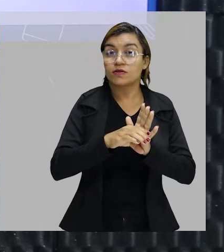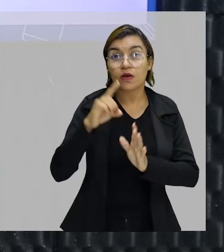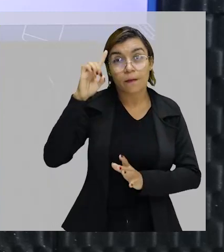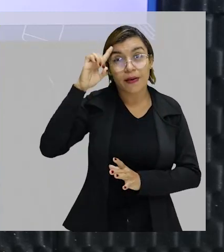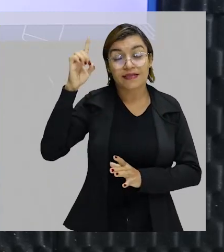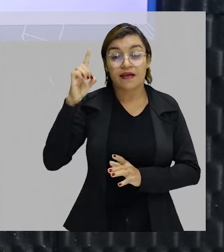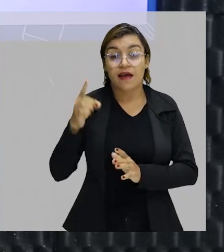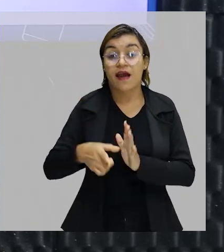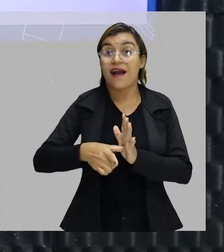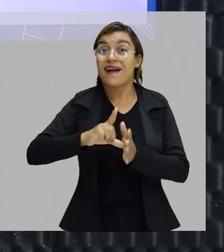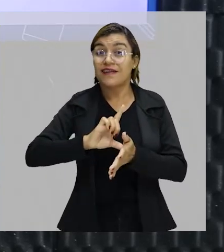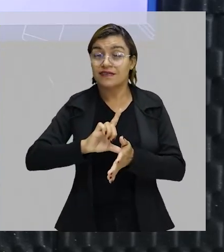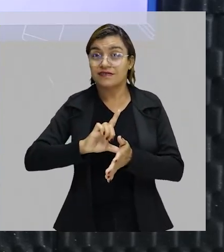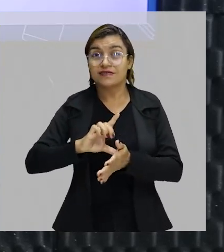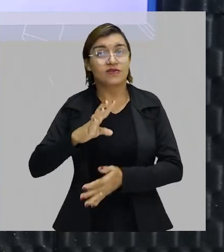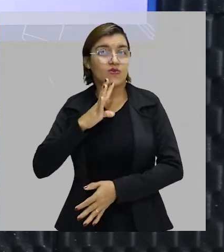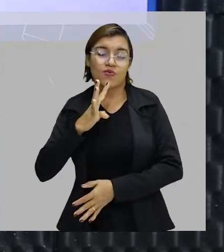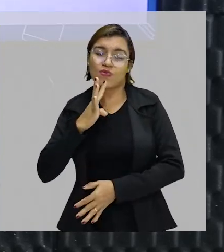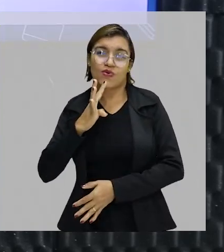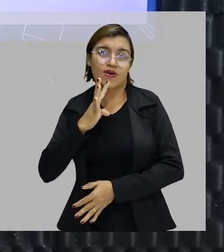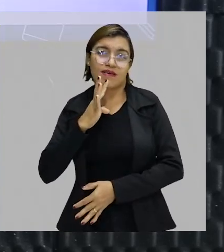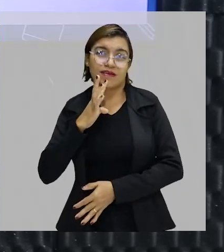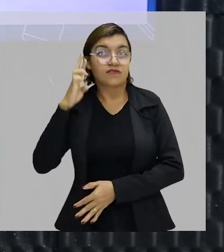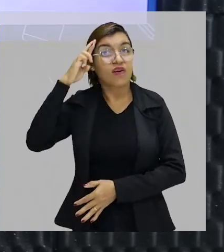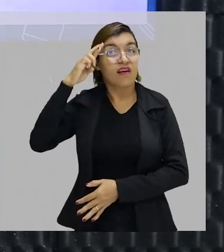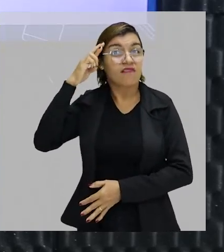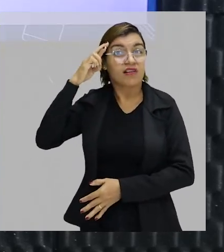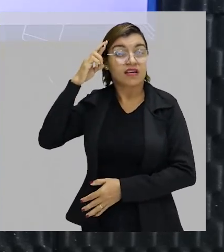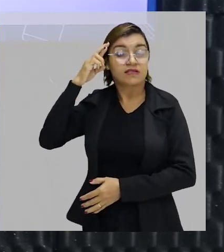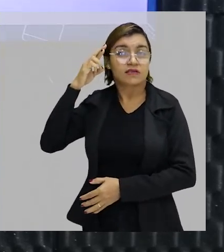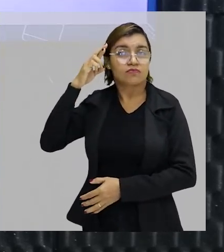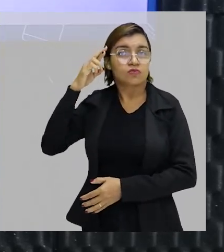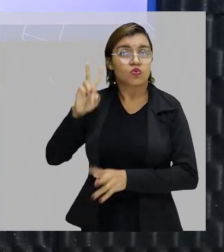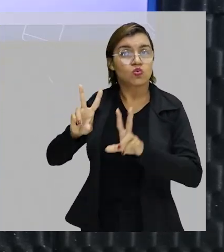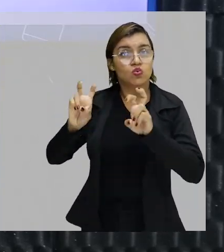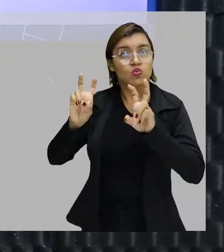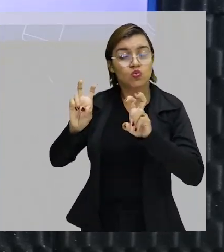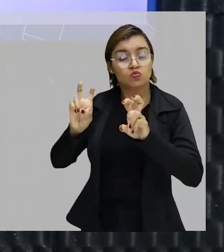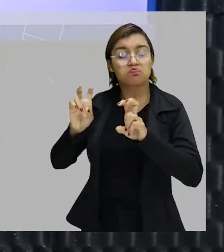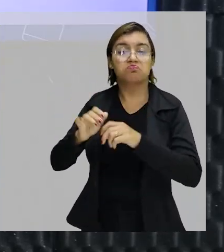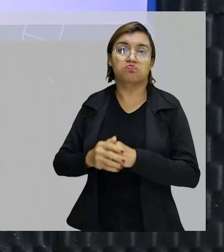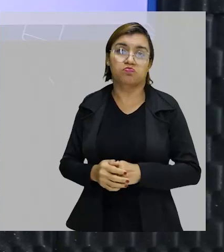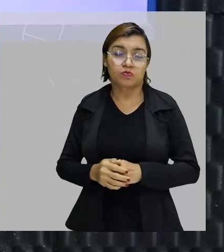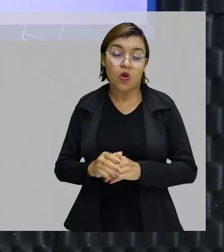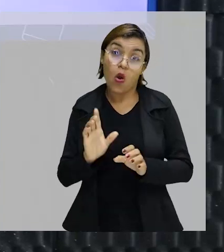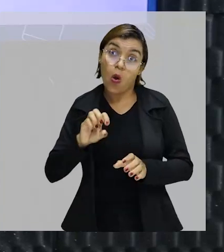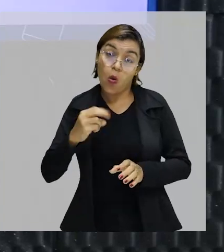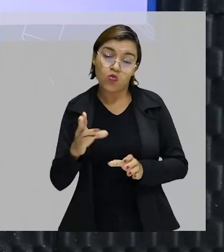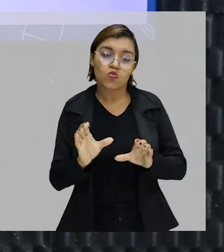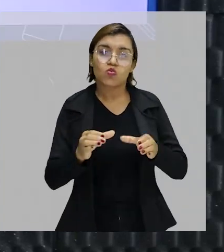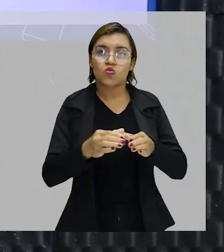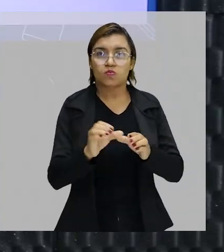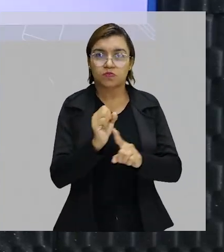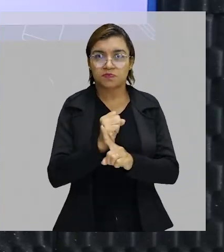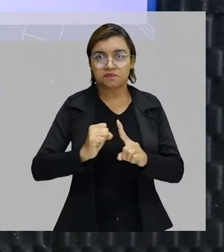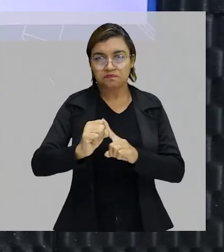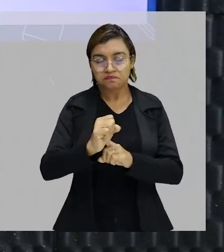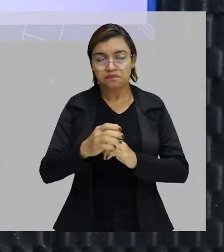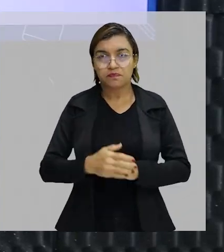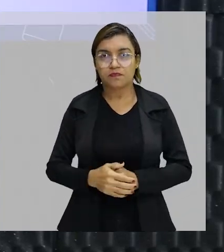constrói previamente, sem nenhum tipo de reflexão mais profunda sobre aquele assunto, aquele grupo social. A